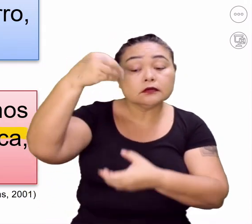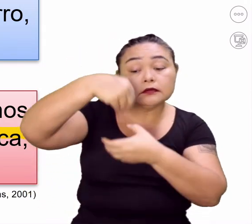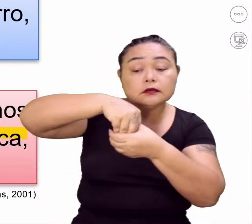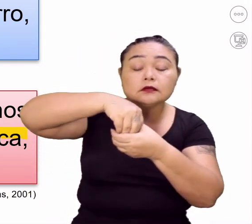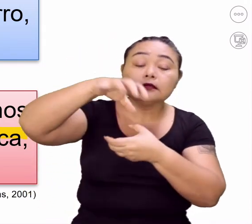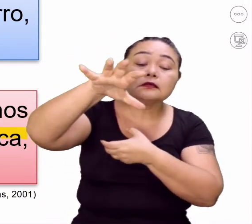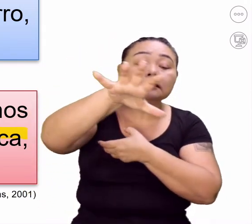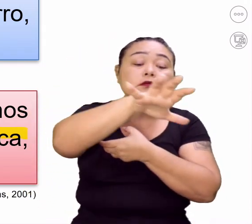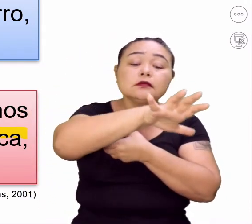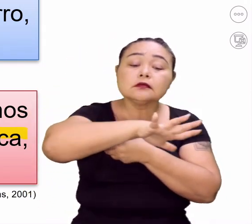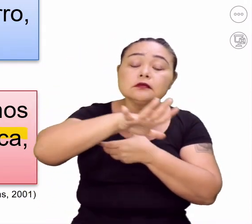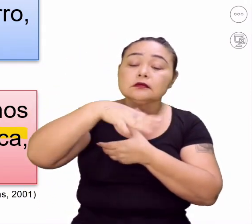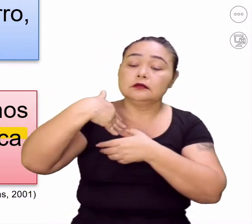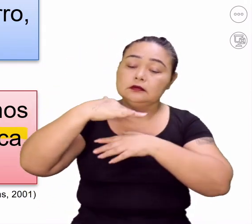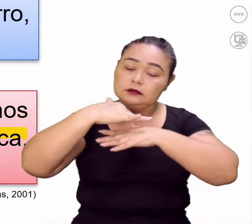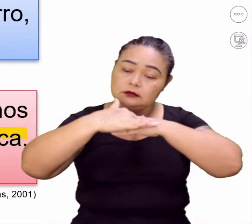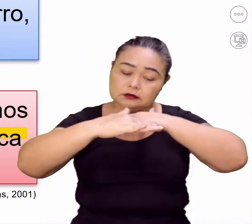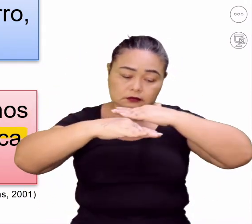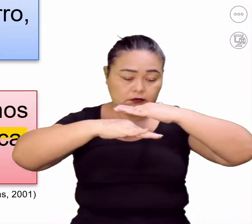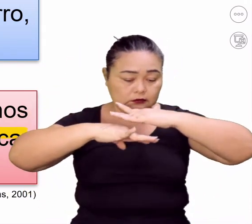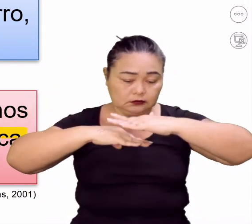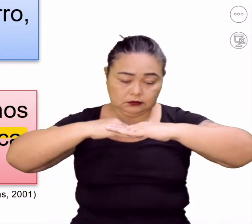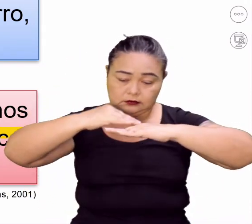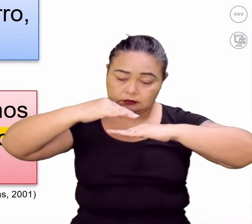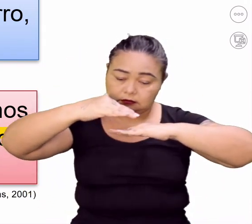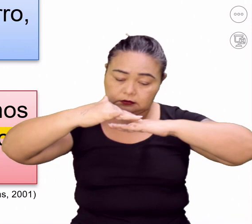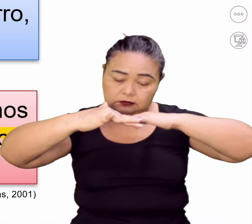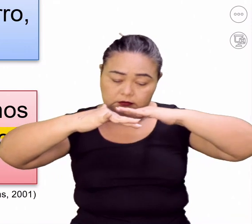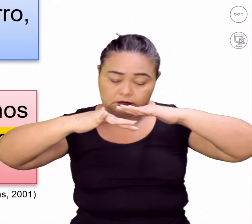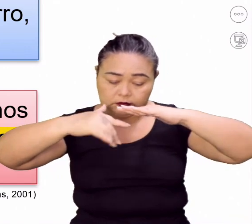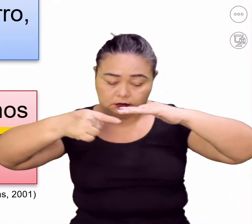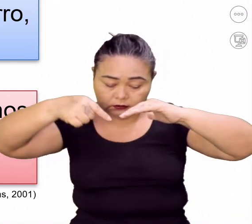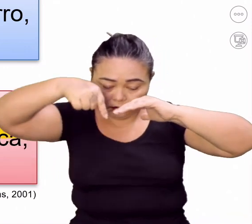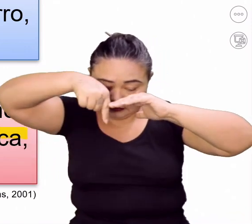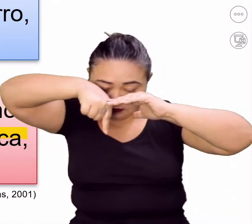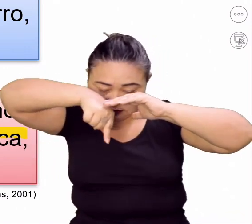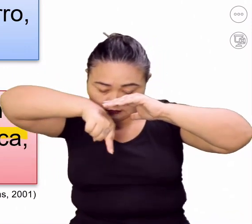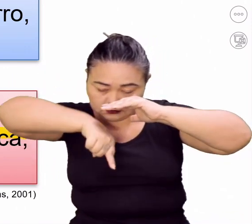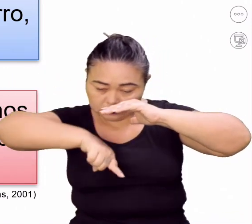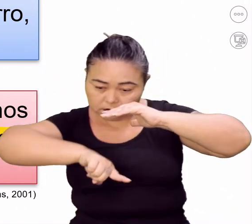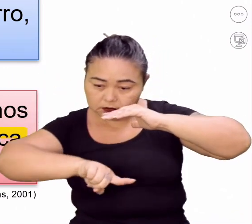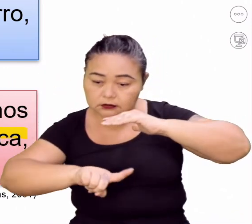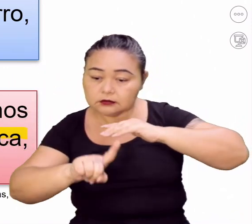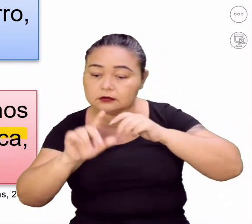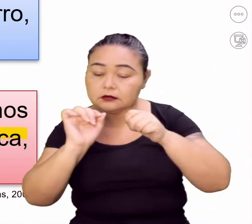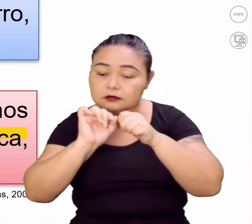bacia sedimentar, nós iremos encontrar os combustíveis